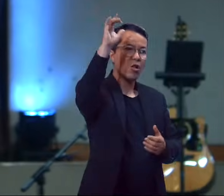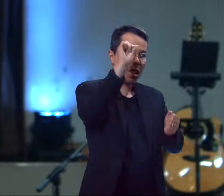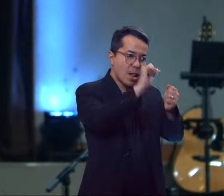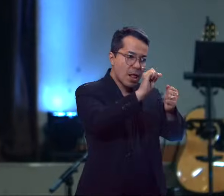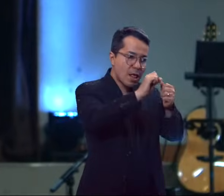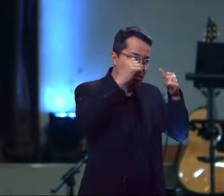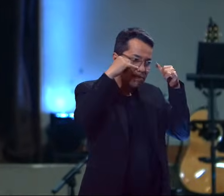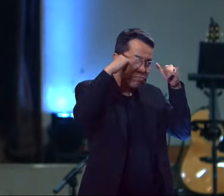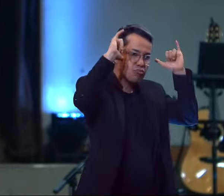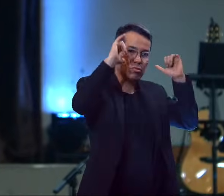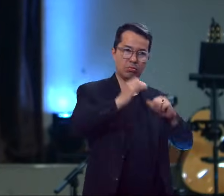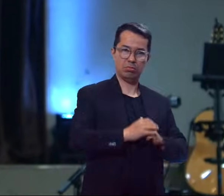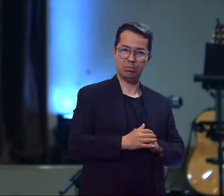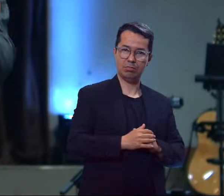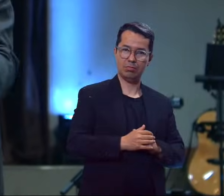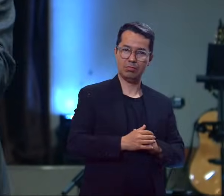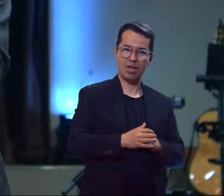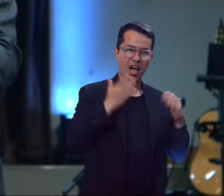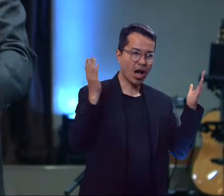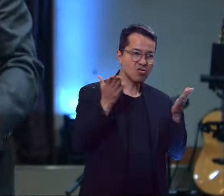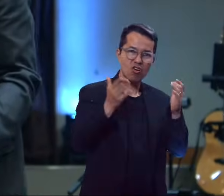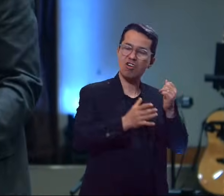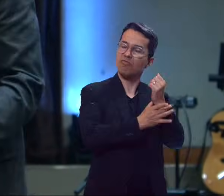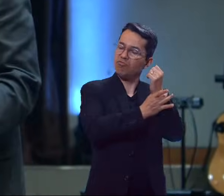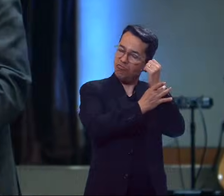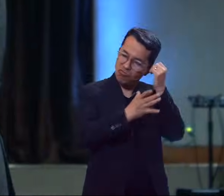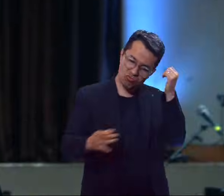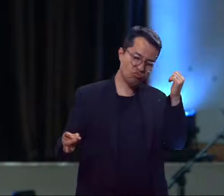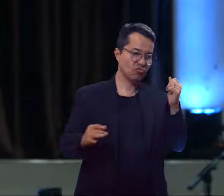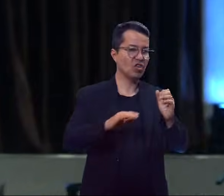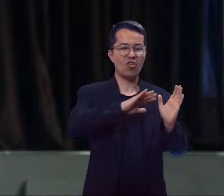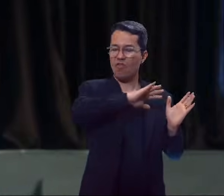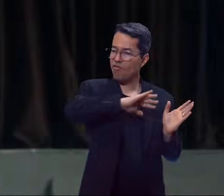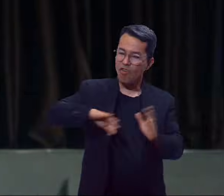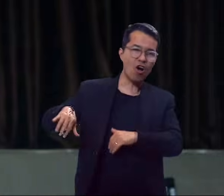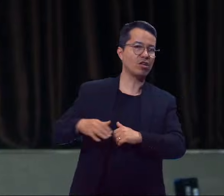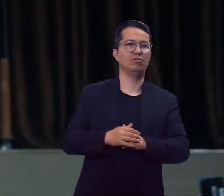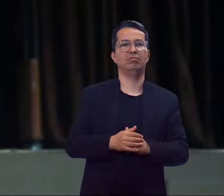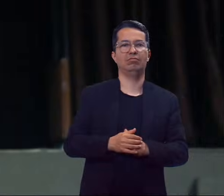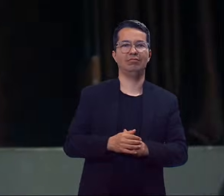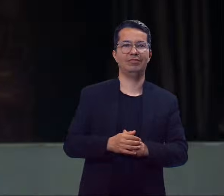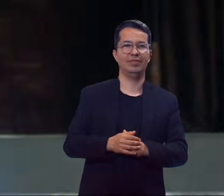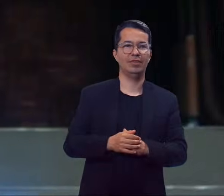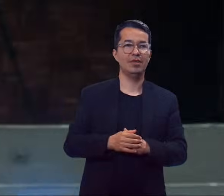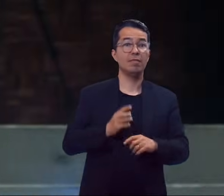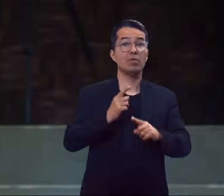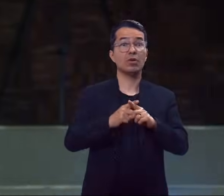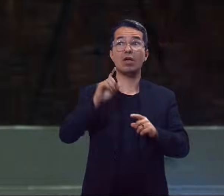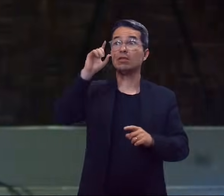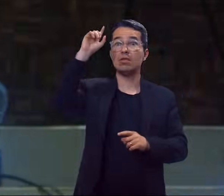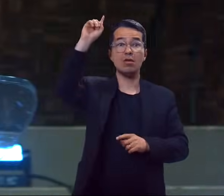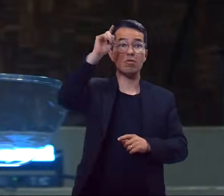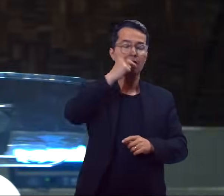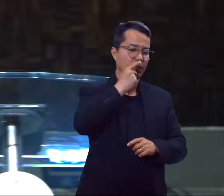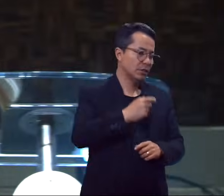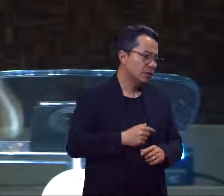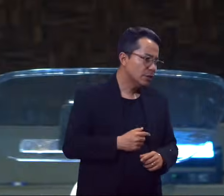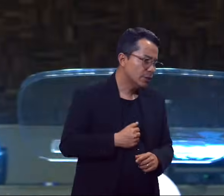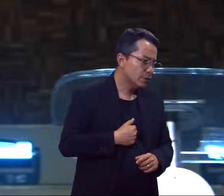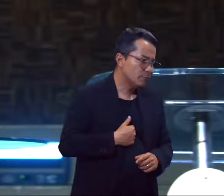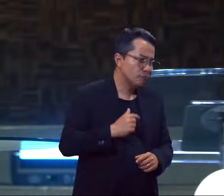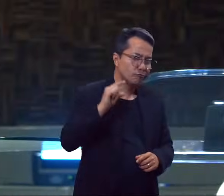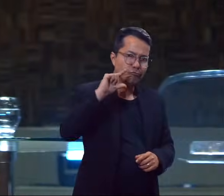de declarar, não é tempo de celebrar. Deus está indo embora. Mas além disso, o que eles tinham usado para fazer os bezerros de